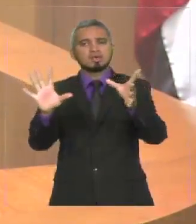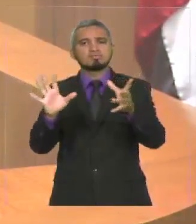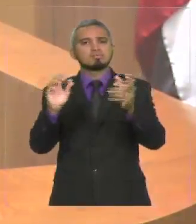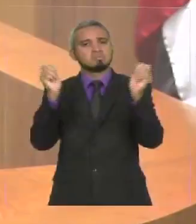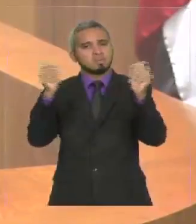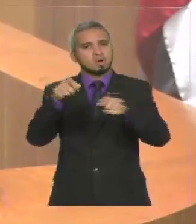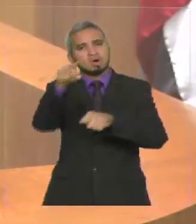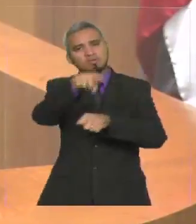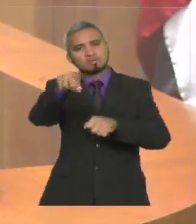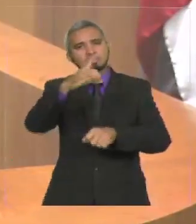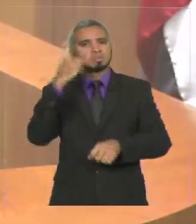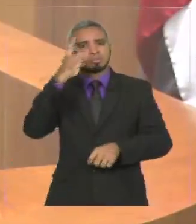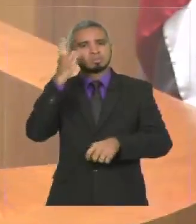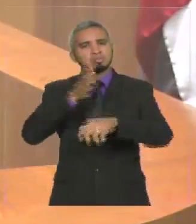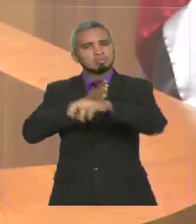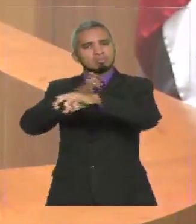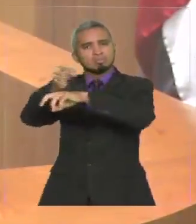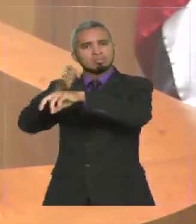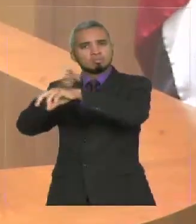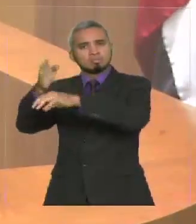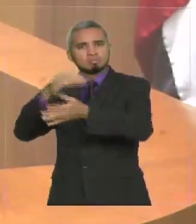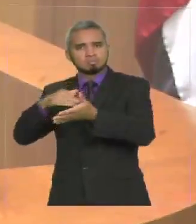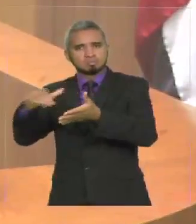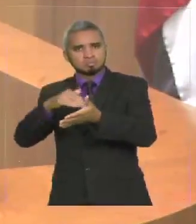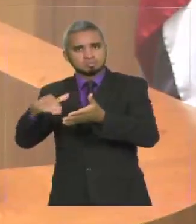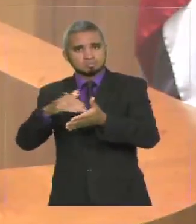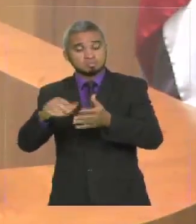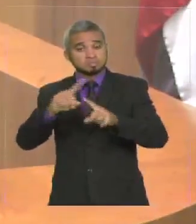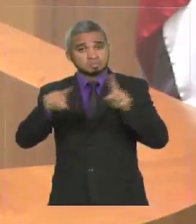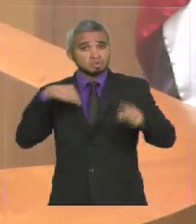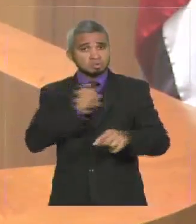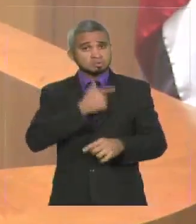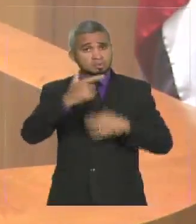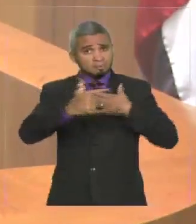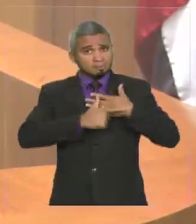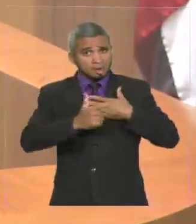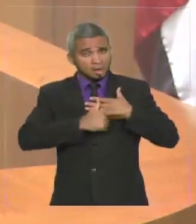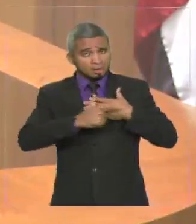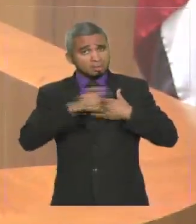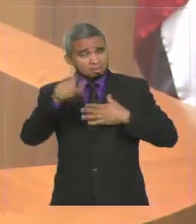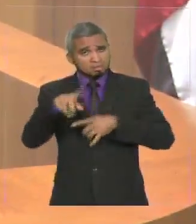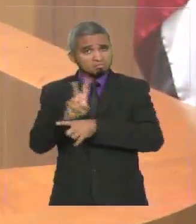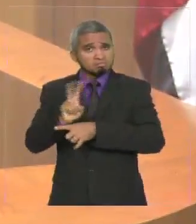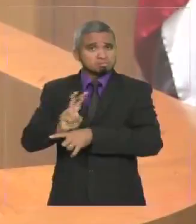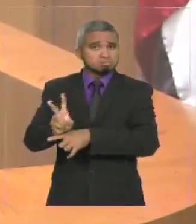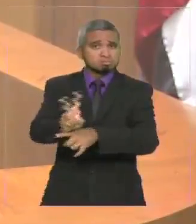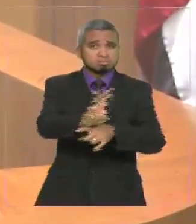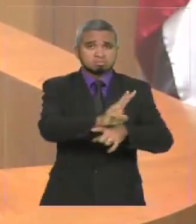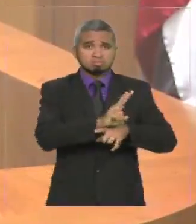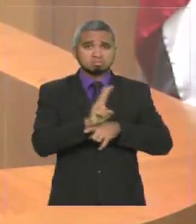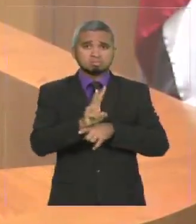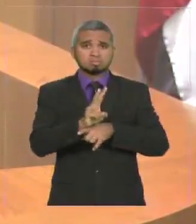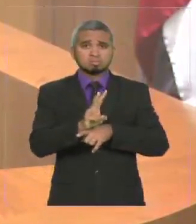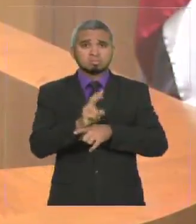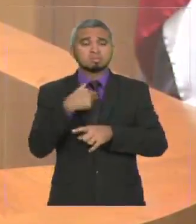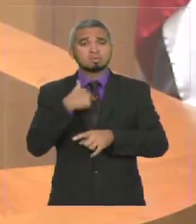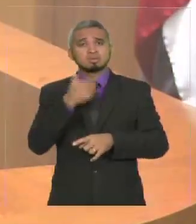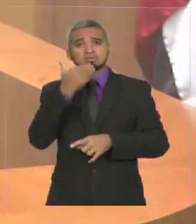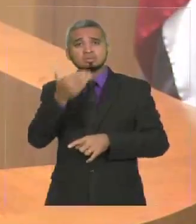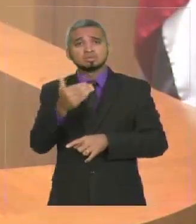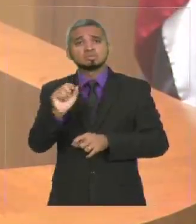dever fiscalizar. Mas, além de fiscalizar, eu estou apenas fazendo um pedido de informação a respeito de uma licitação que o secretário se